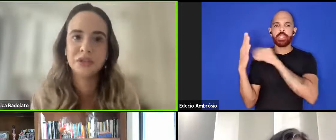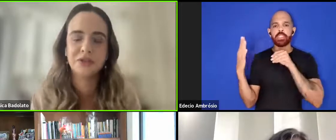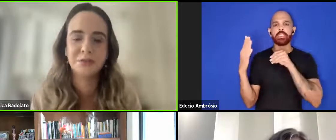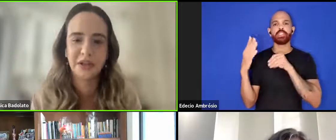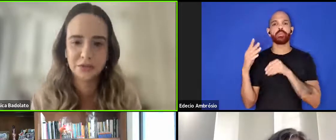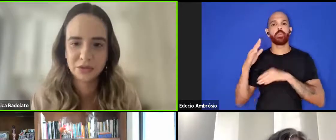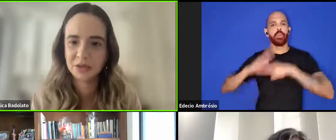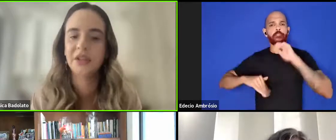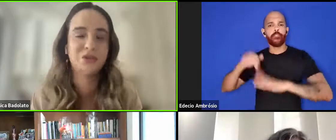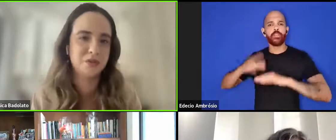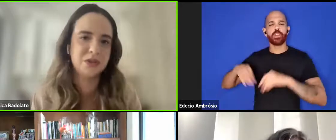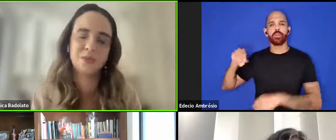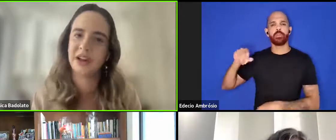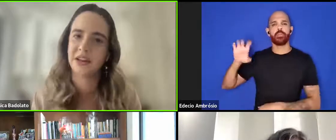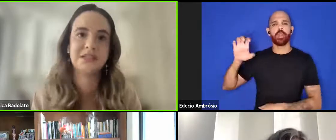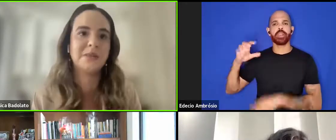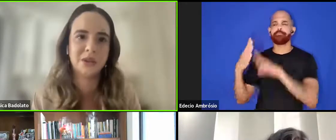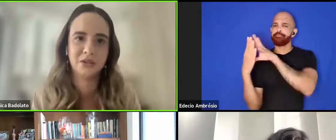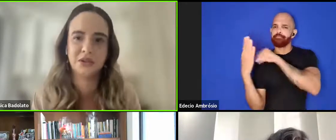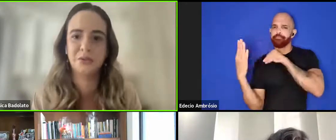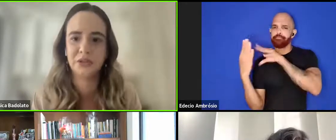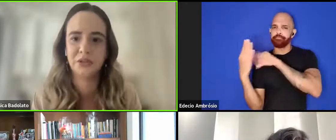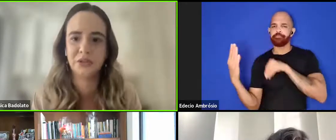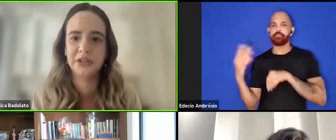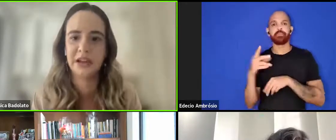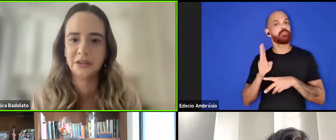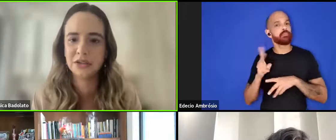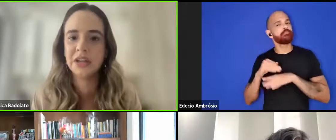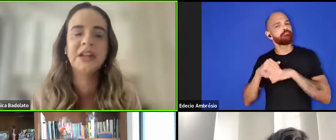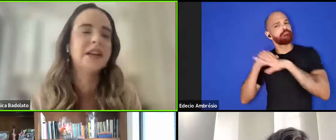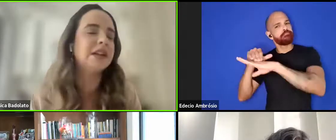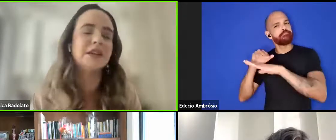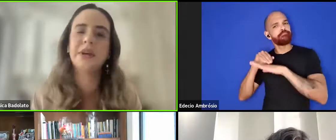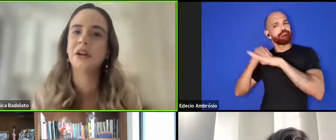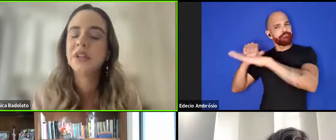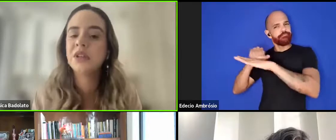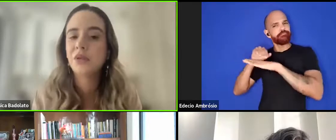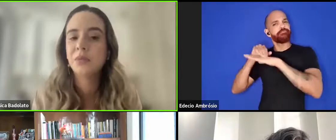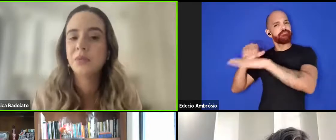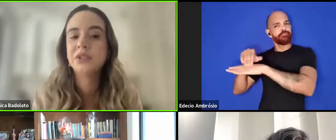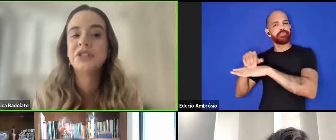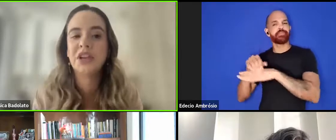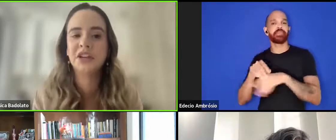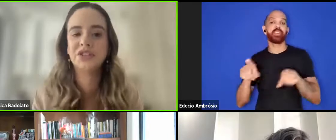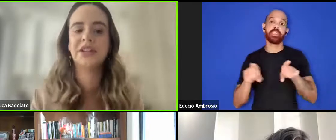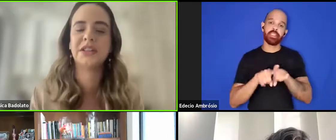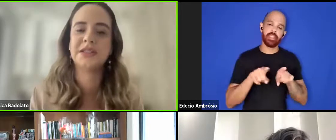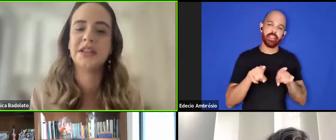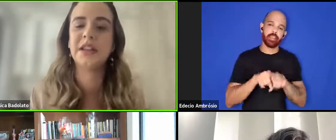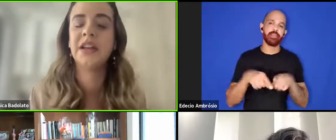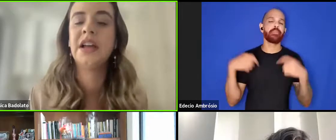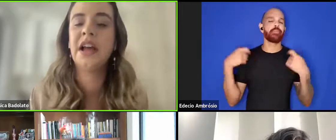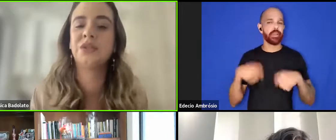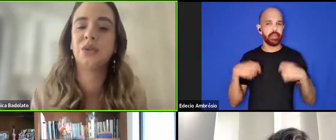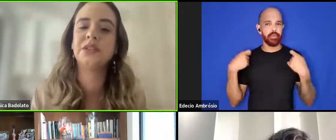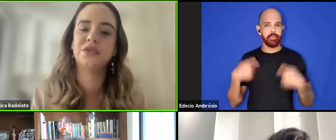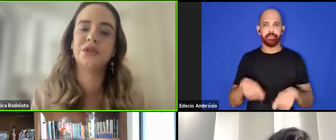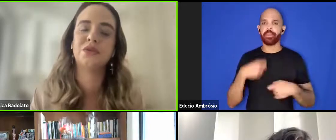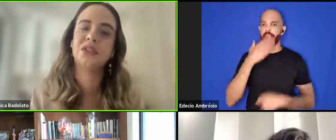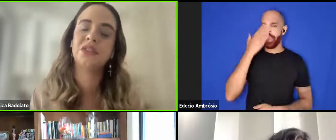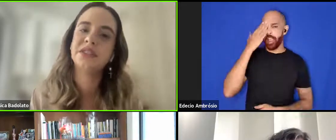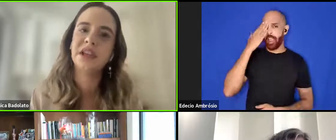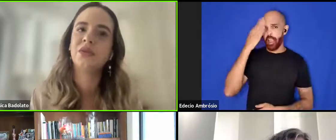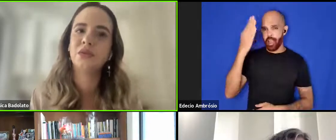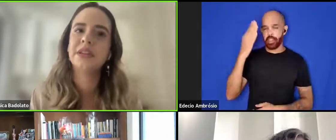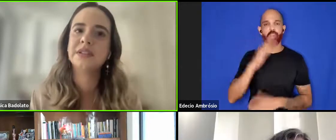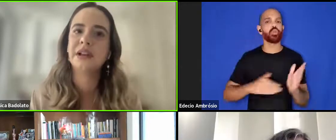inspira constantemente, e eu digo isso para ela sempre que eu tenho oportunidade. E também não tenho como deixar de agradecer a todas as